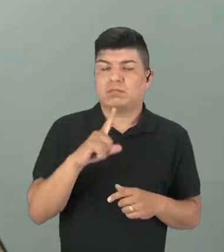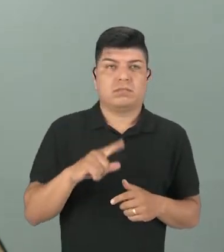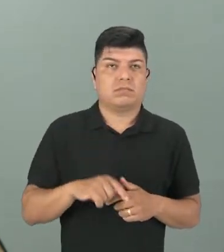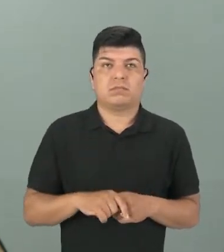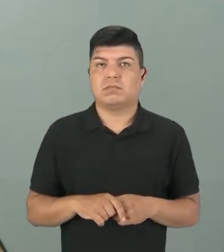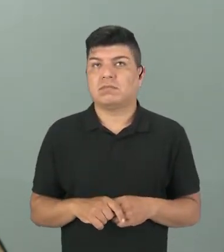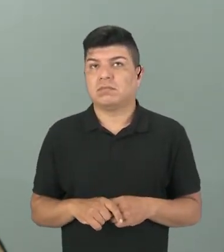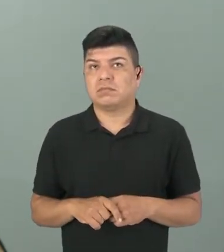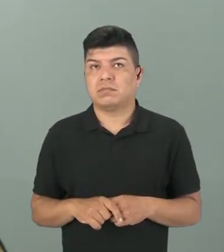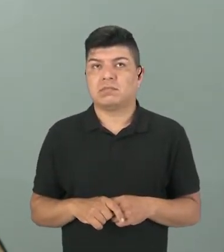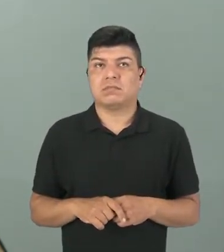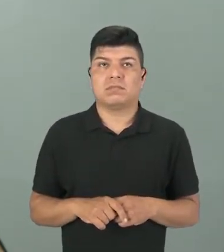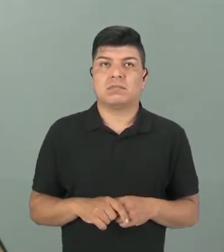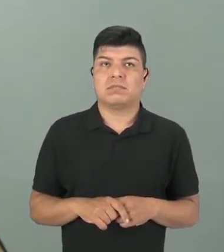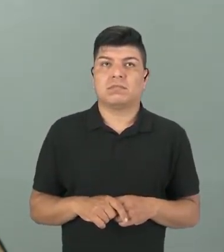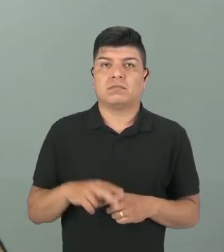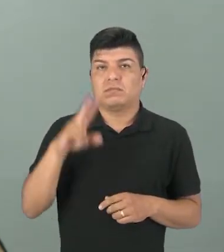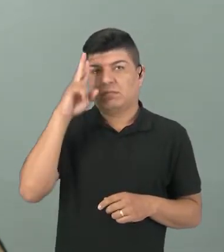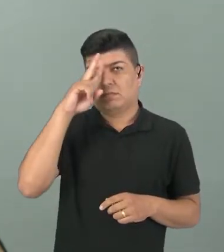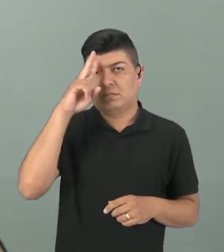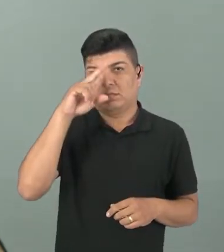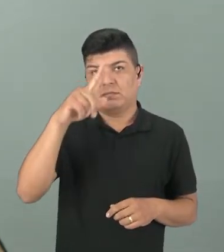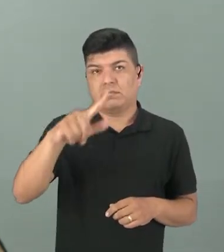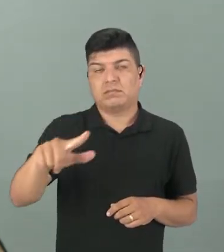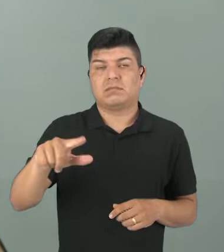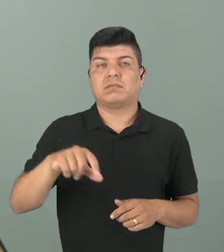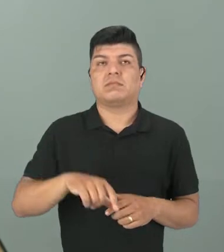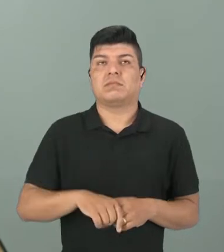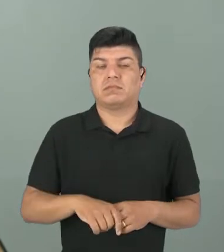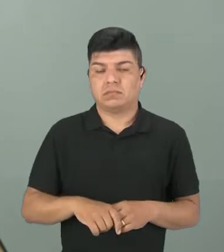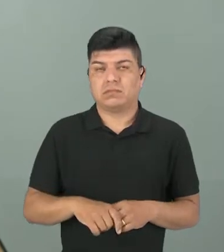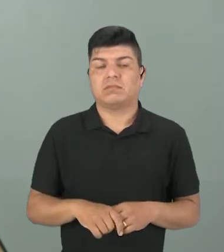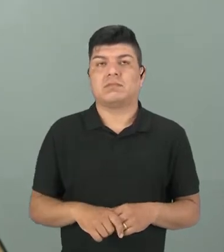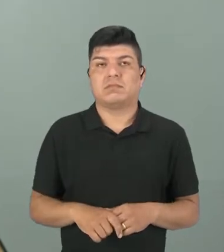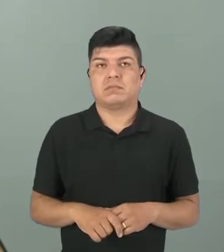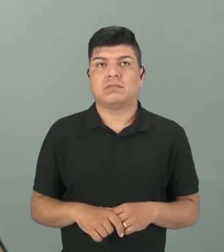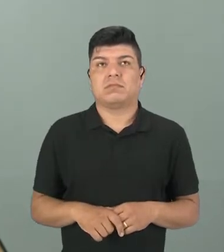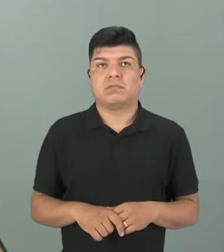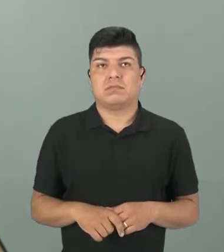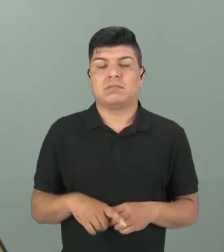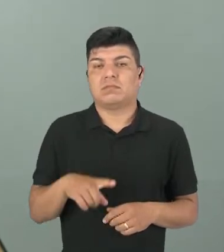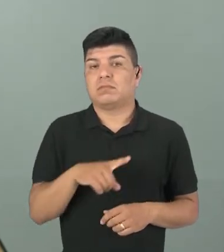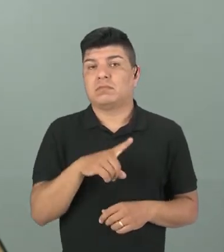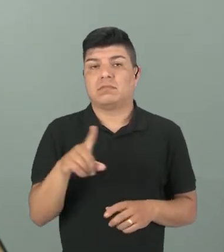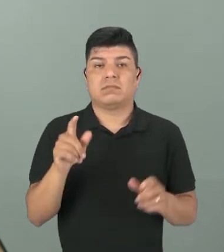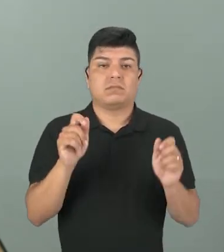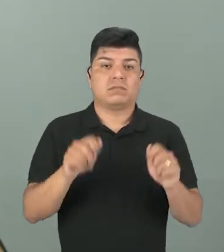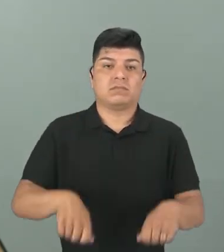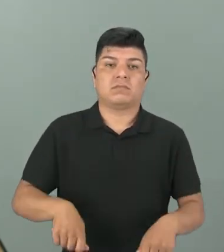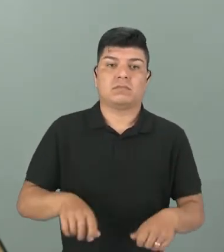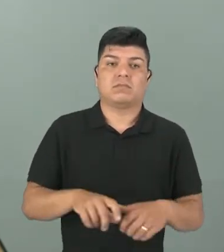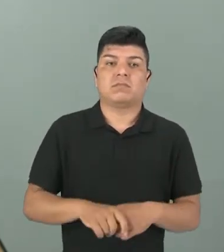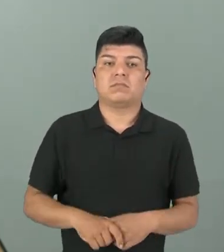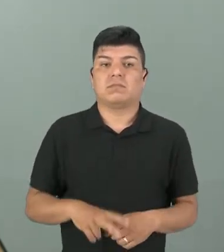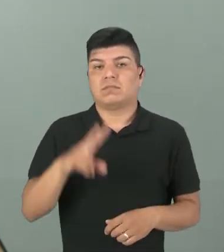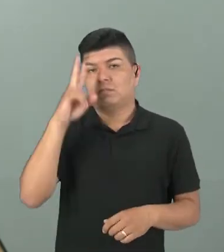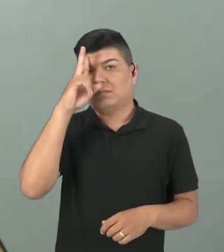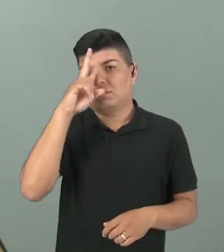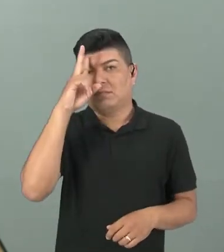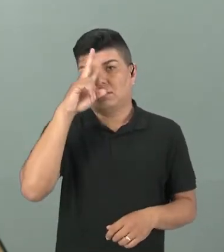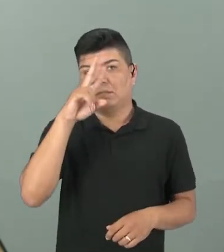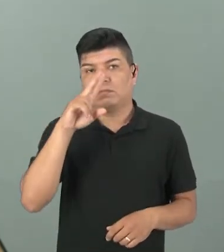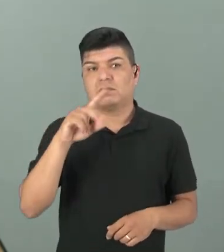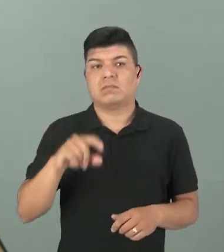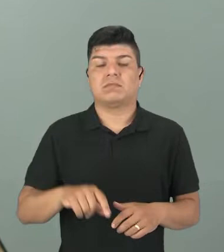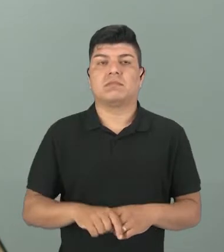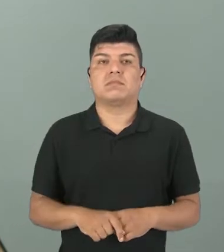conseguem, nós vamos relembrar, vou relembrar direitinho, para que vocês possam lembrar, né?